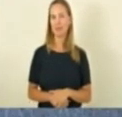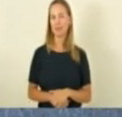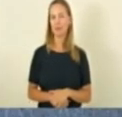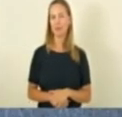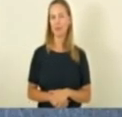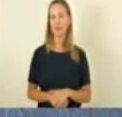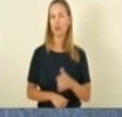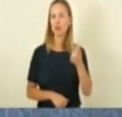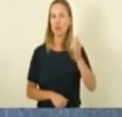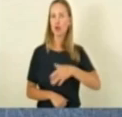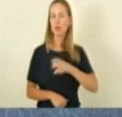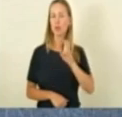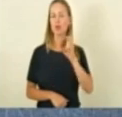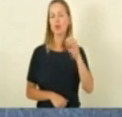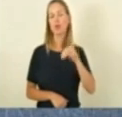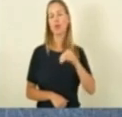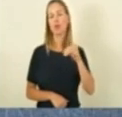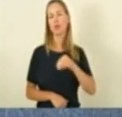Sobraram 5 minutos.